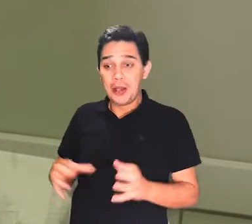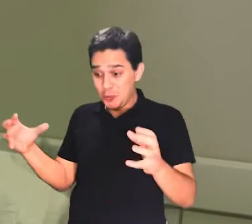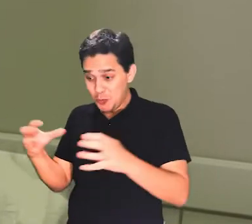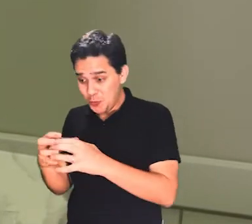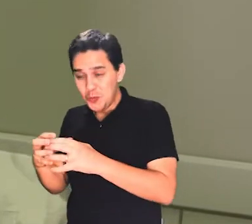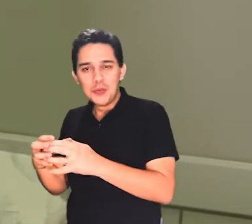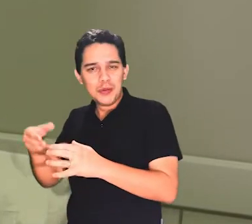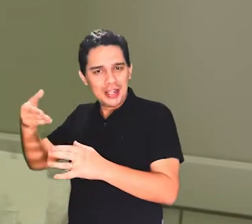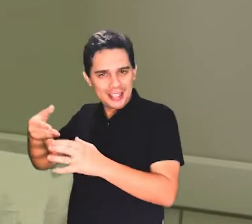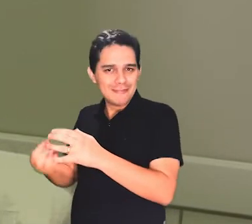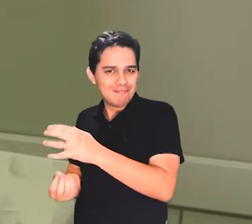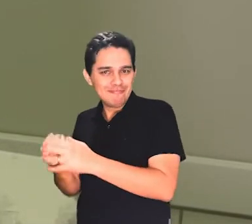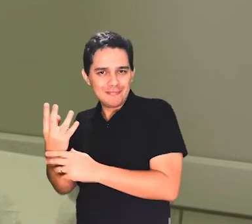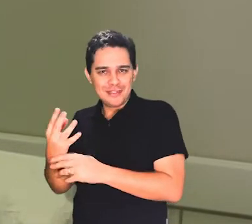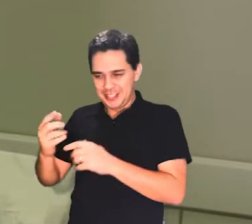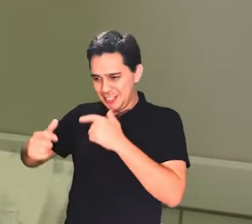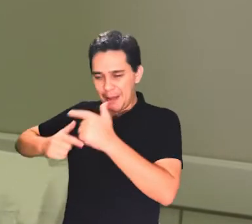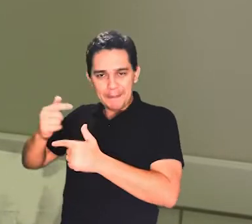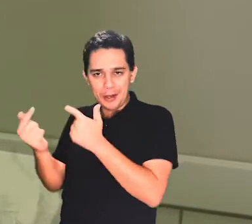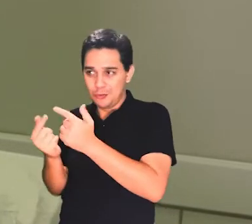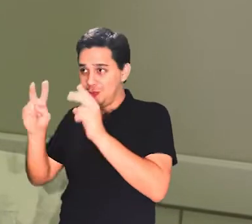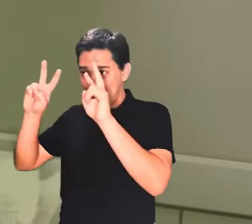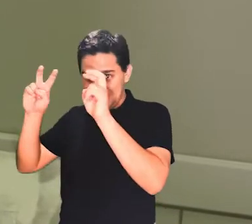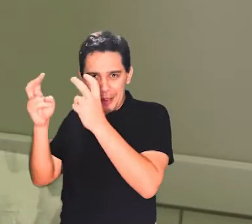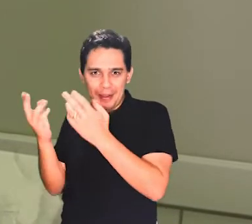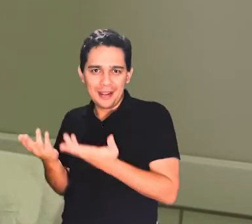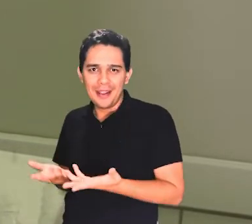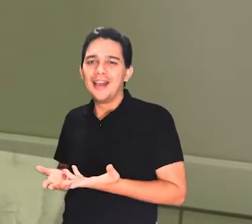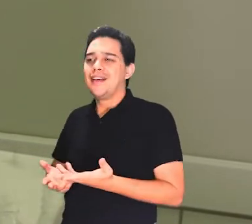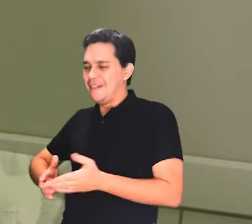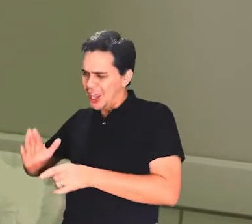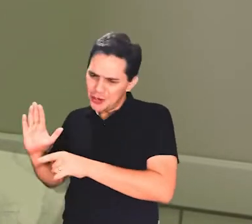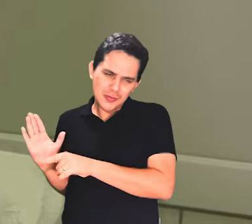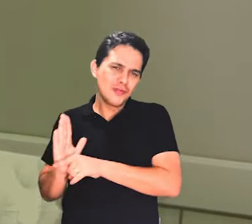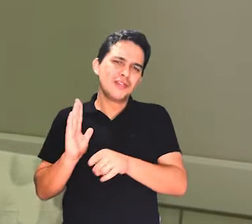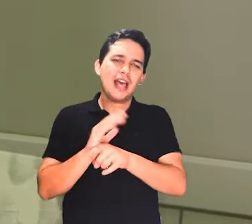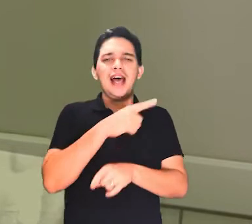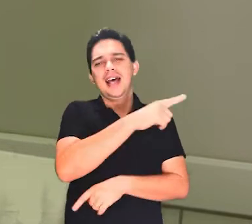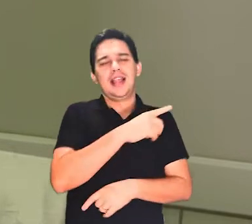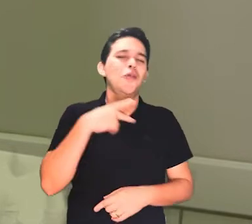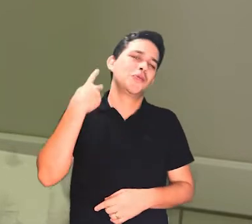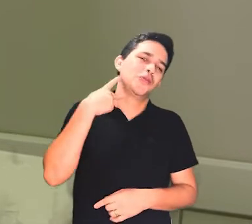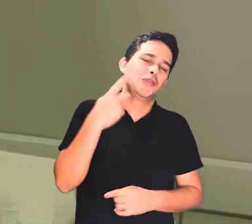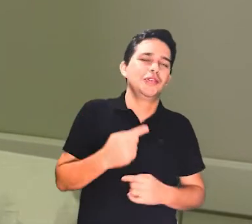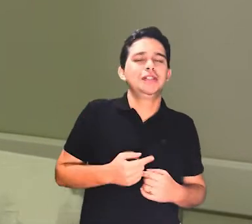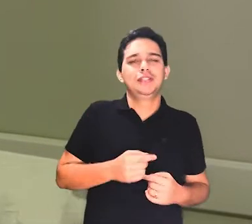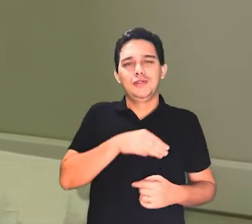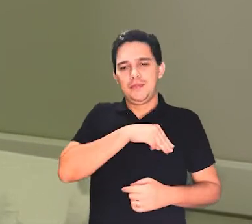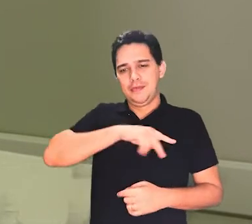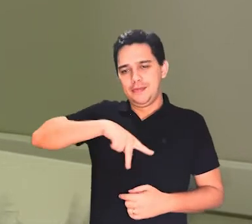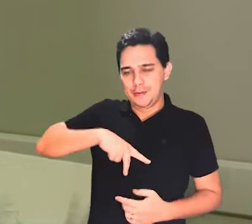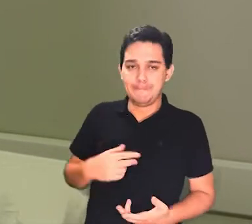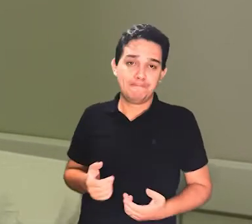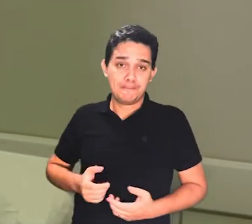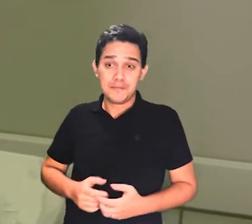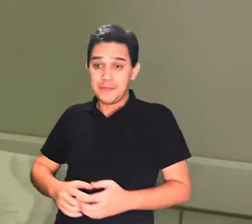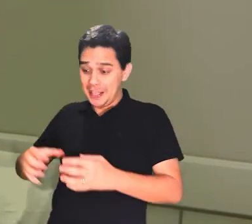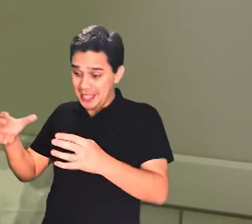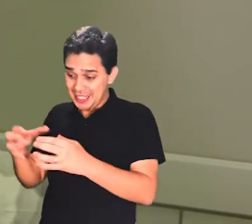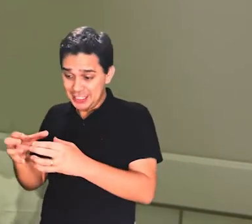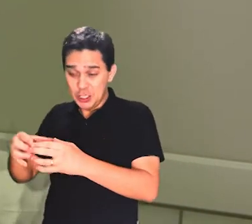desafogar aquela promotoria, né? E é muito importante ressaltar que a força-tarefa, ela trabalha sempre em auxílio